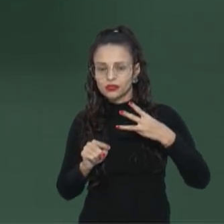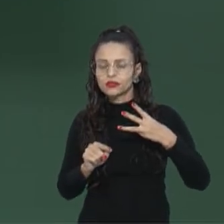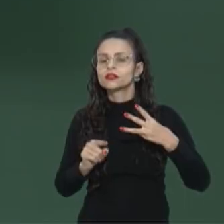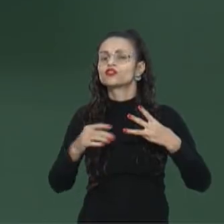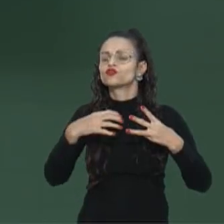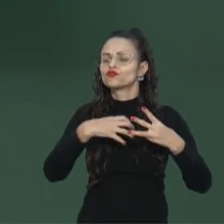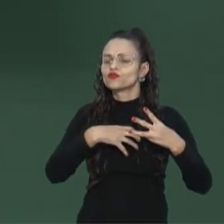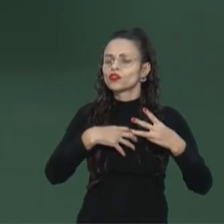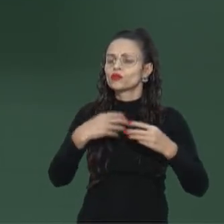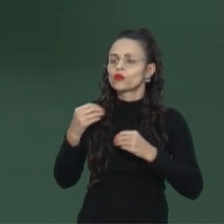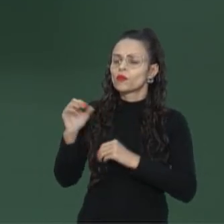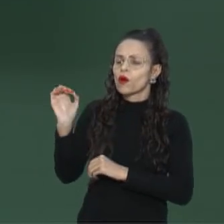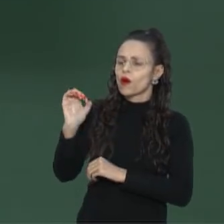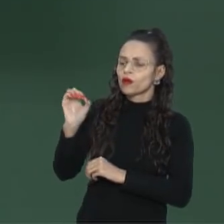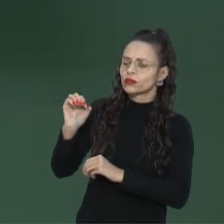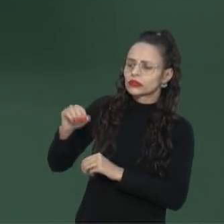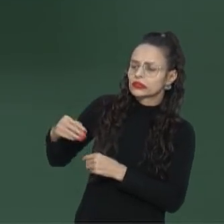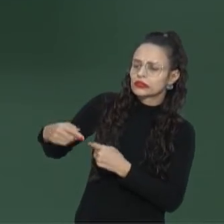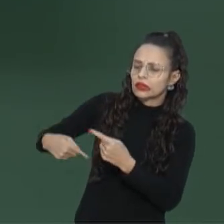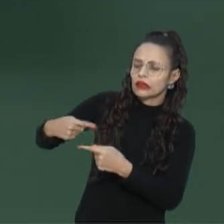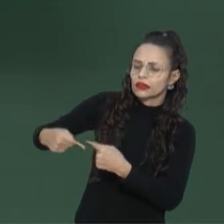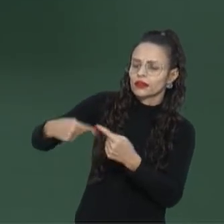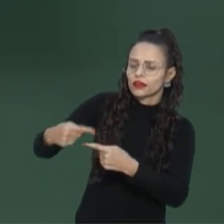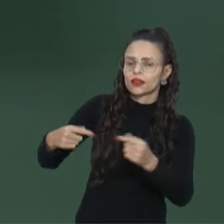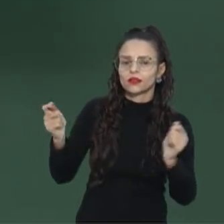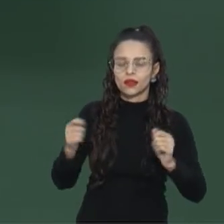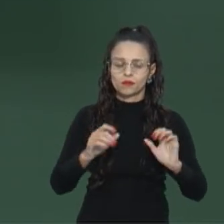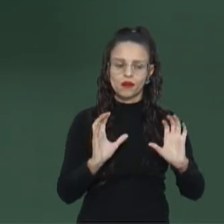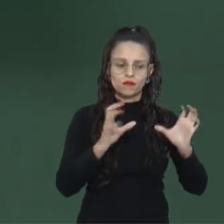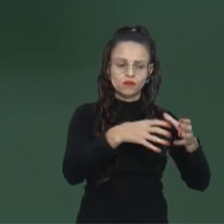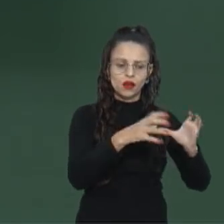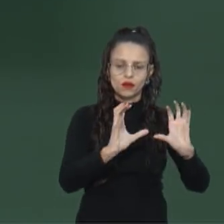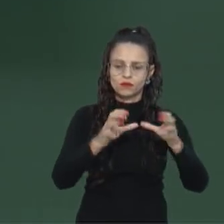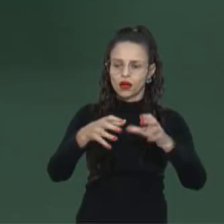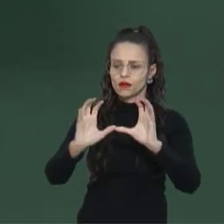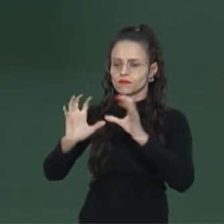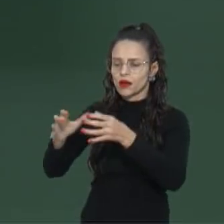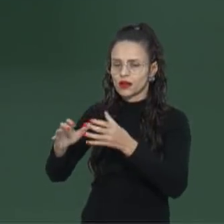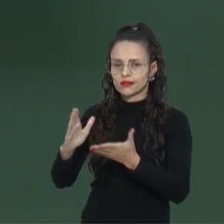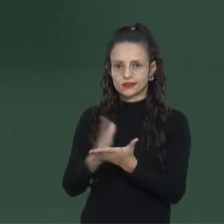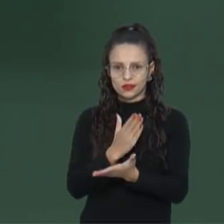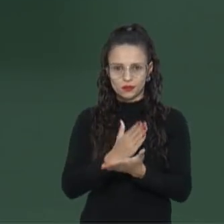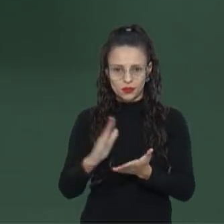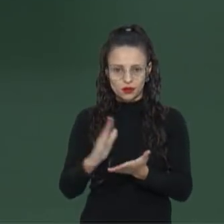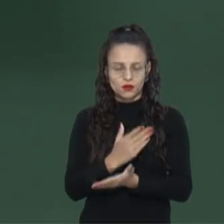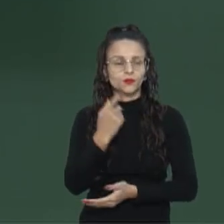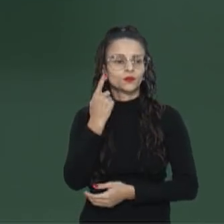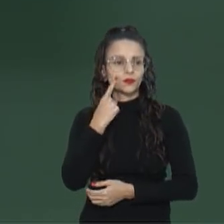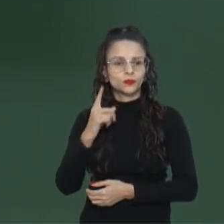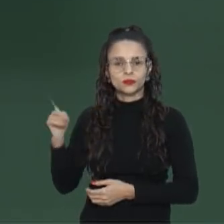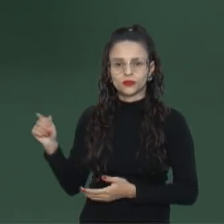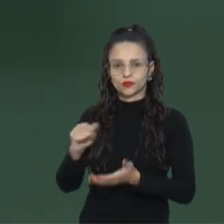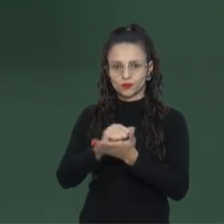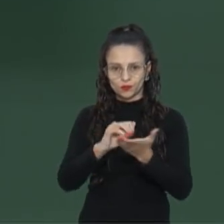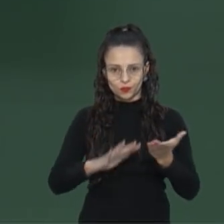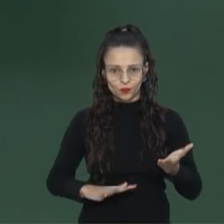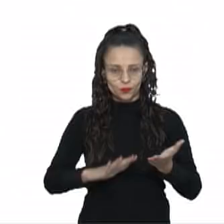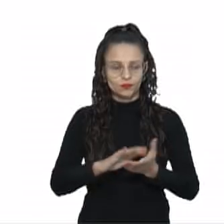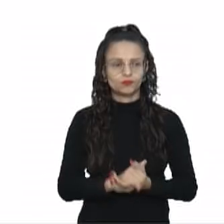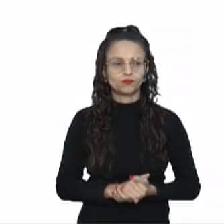interagem é o que nós usamos para classificar os óxidos. Mas antes vamos lá, um exercício para